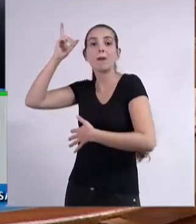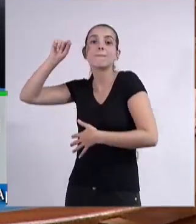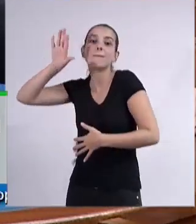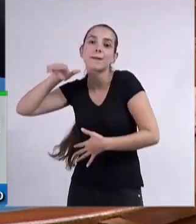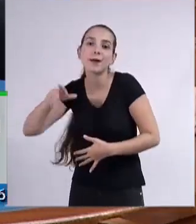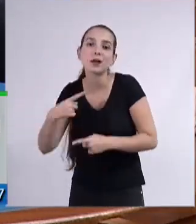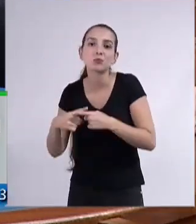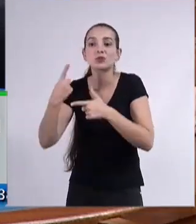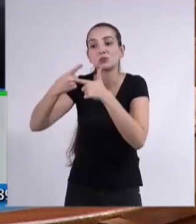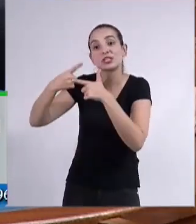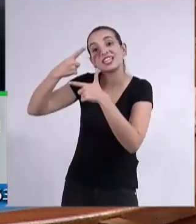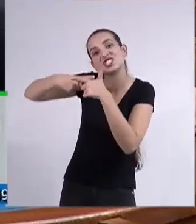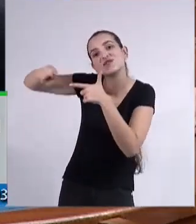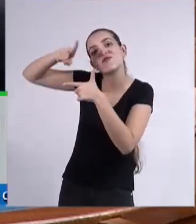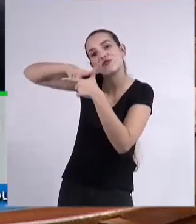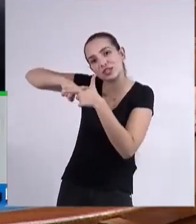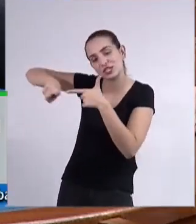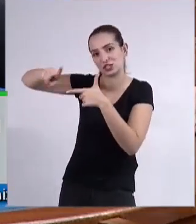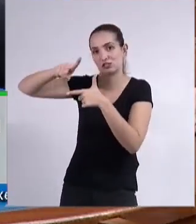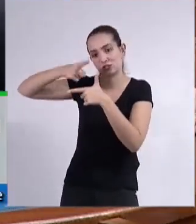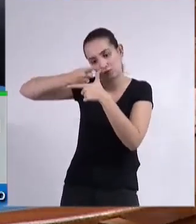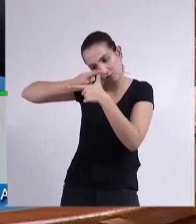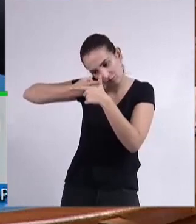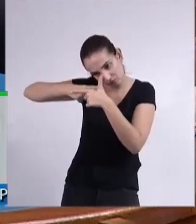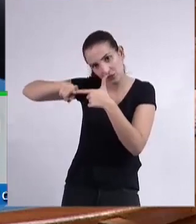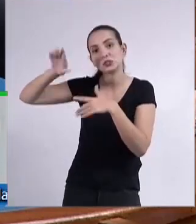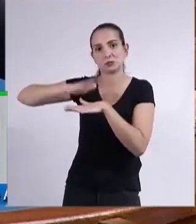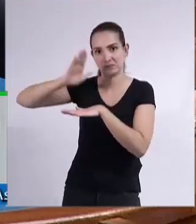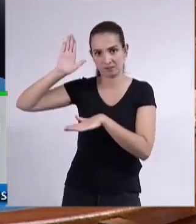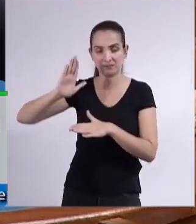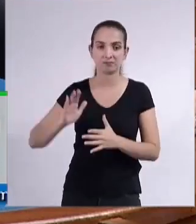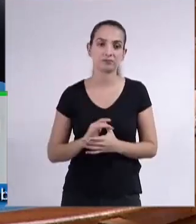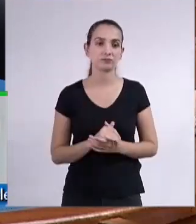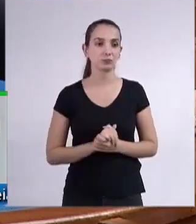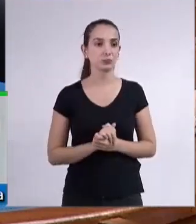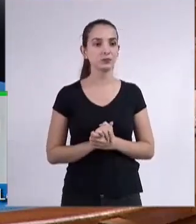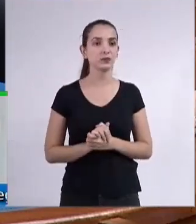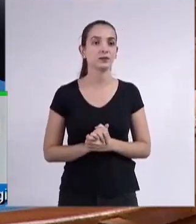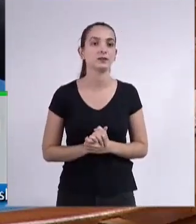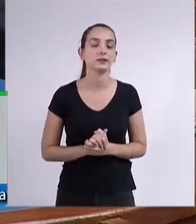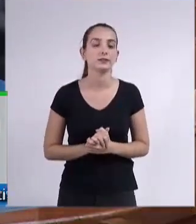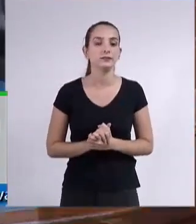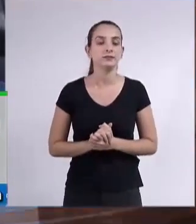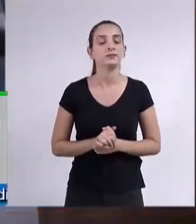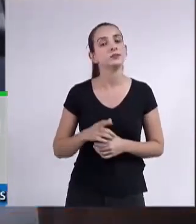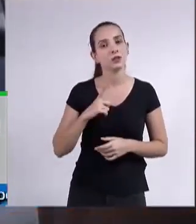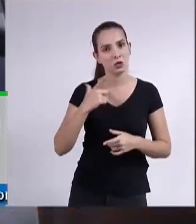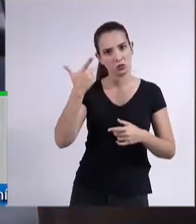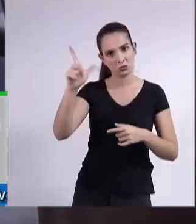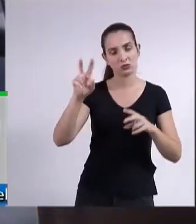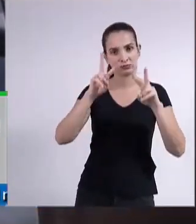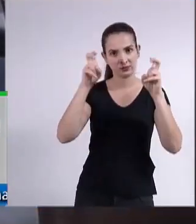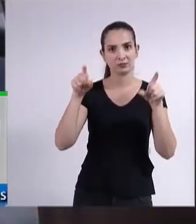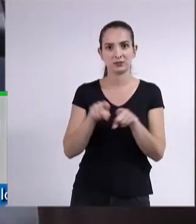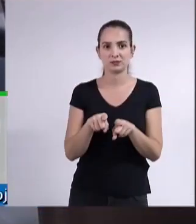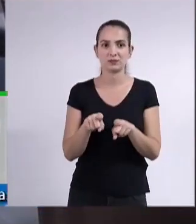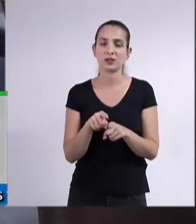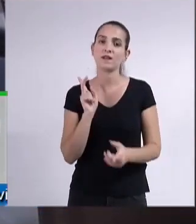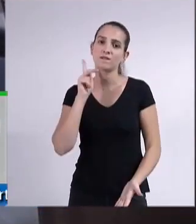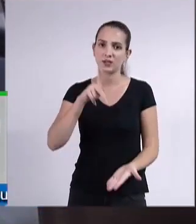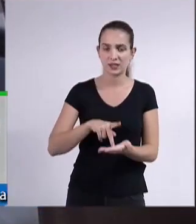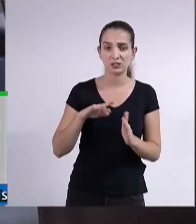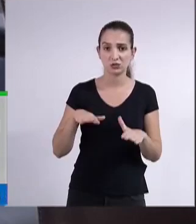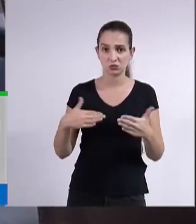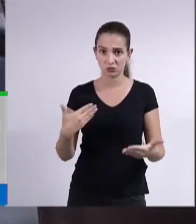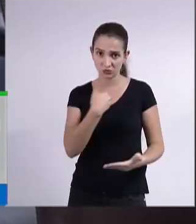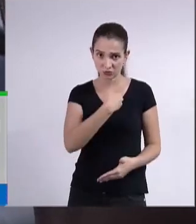ter o subsídio do governo federal. E aí, deputado Pedro Kemp, deputado Cabalmi, entra outra questão. Na verdade, quando o